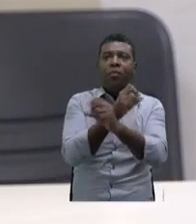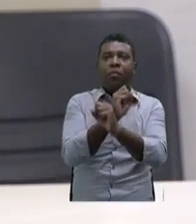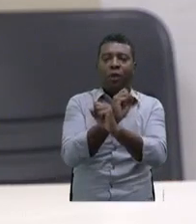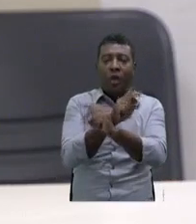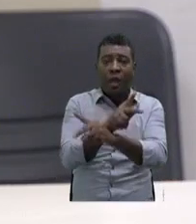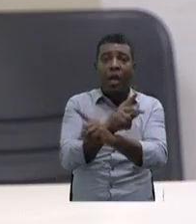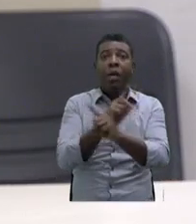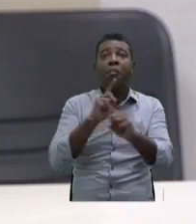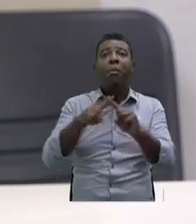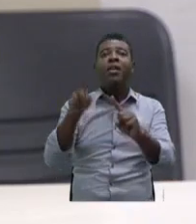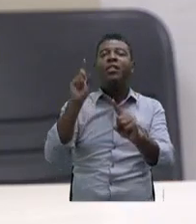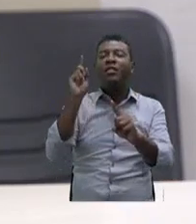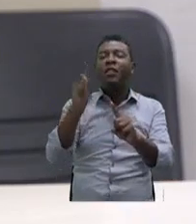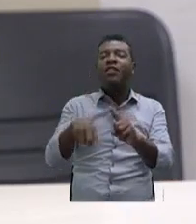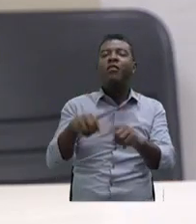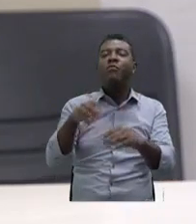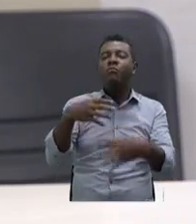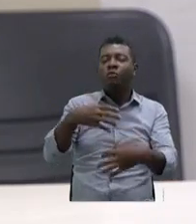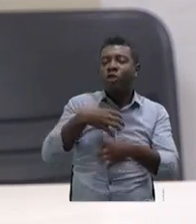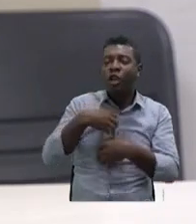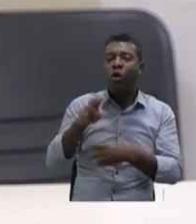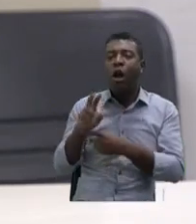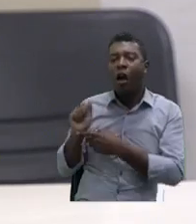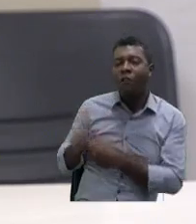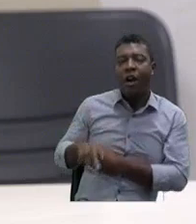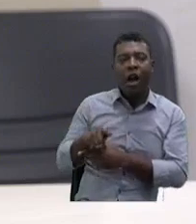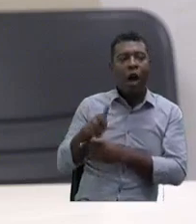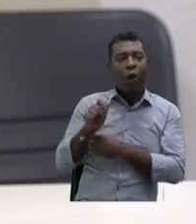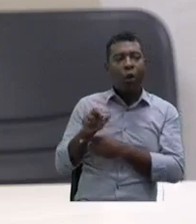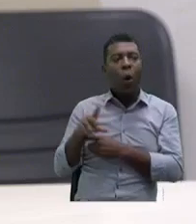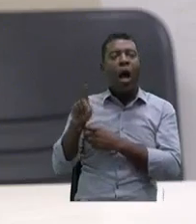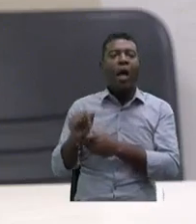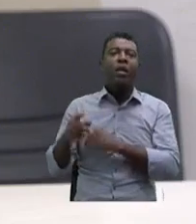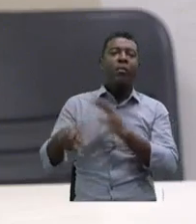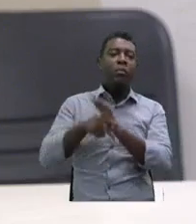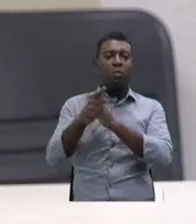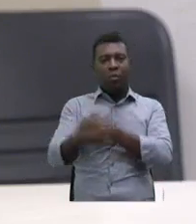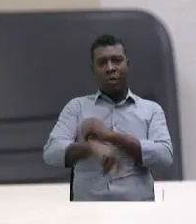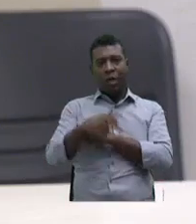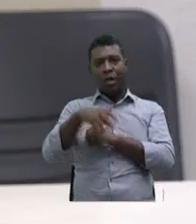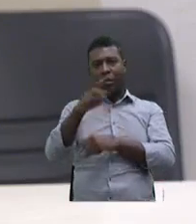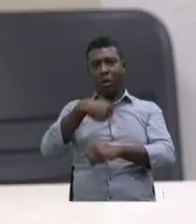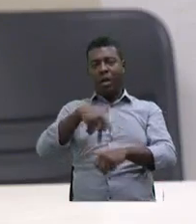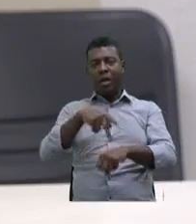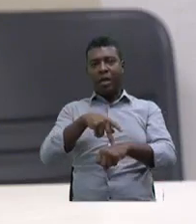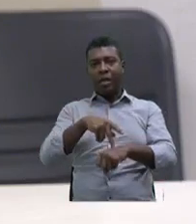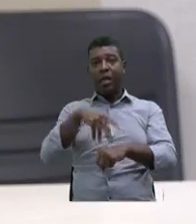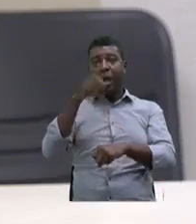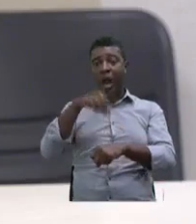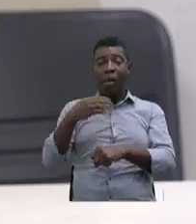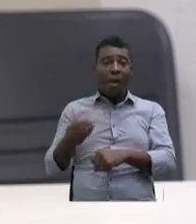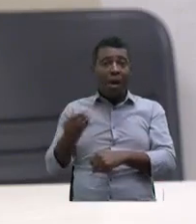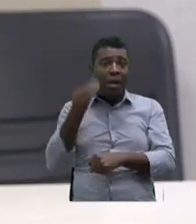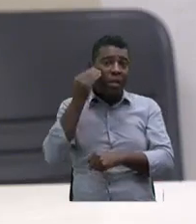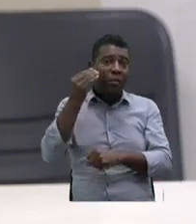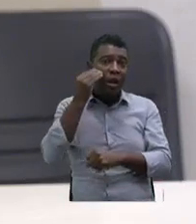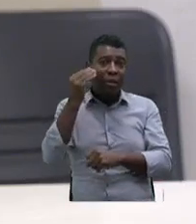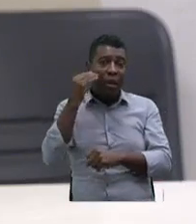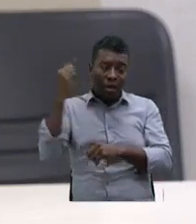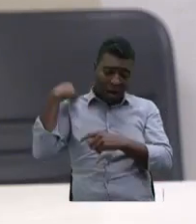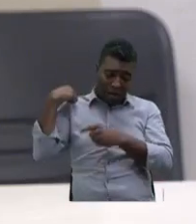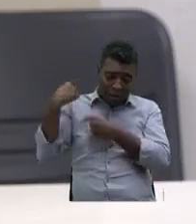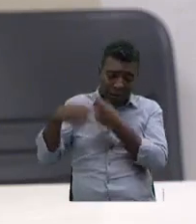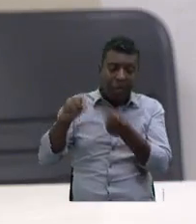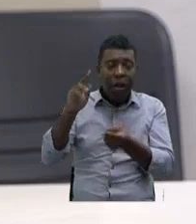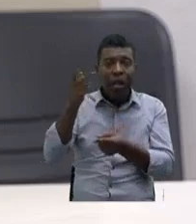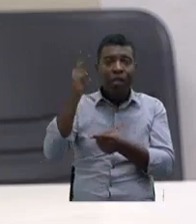vanguarda do país, na atração de turistas para experimentar esse legado que aconteceu. Mas isso,